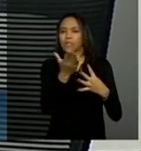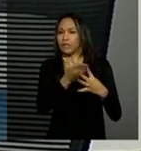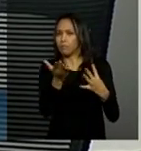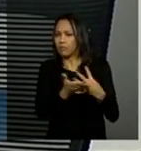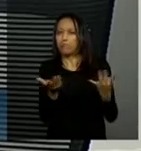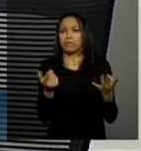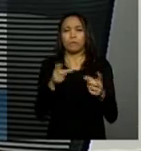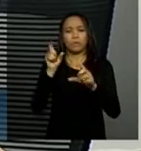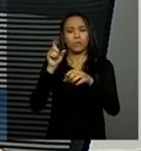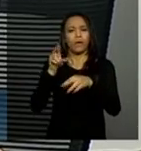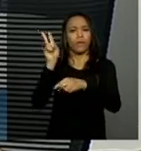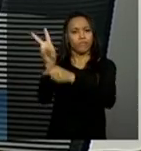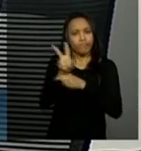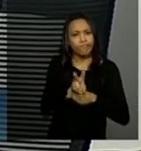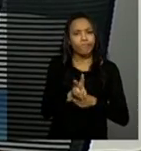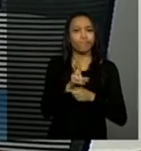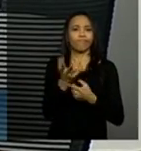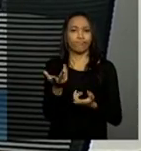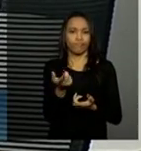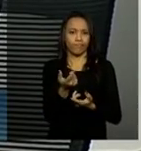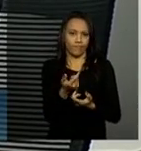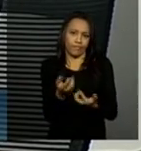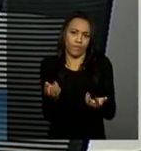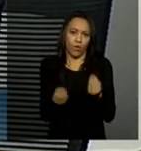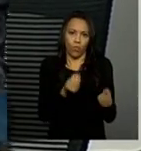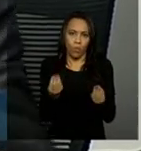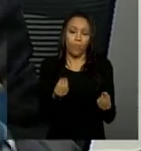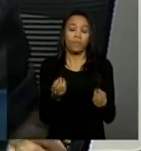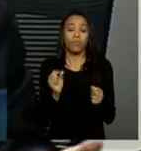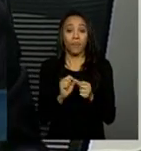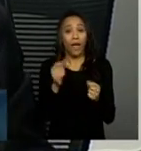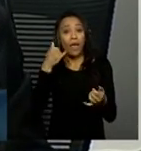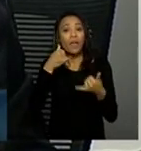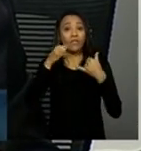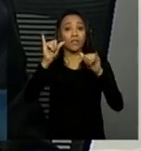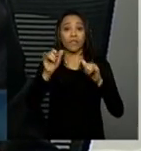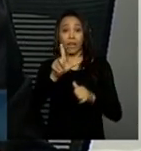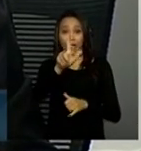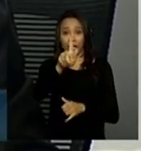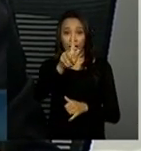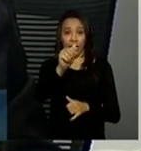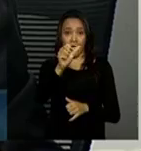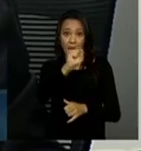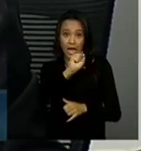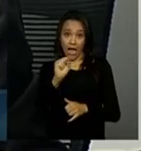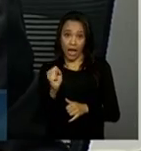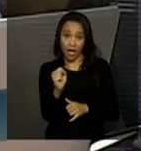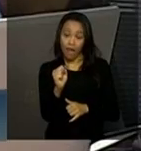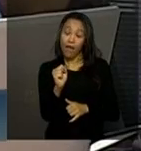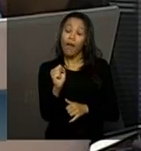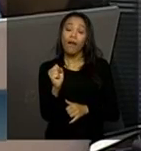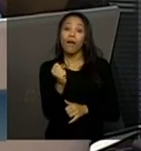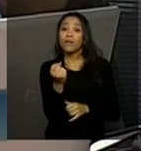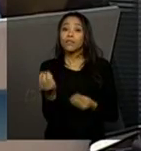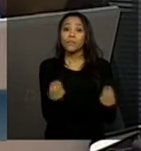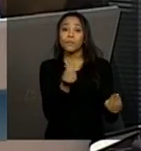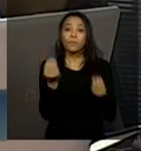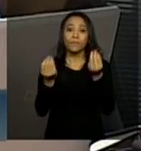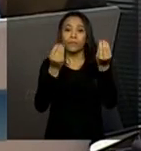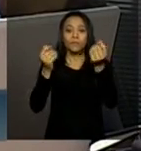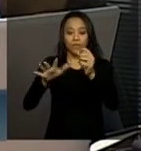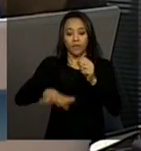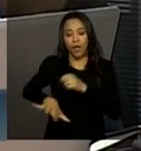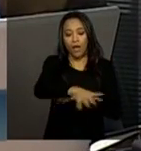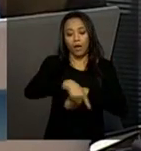de que possamos cumprir essa meta de reduzir a emissão de gases na agricultura brasileira. Então, a gente interpreta esse dado